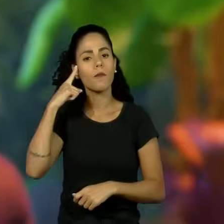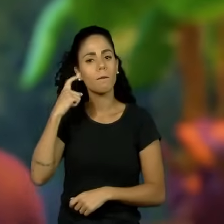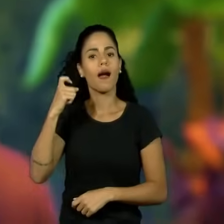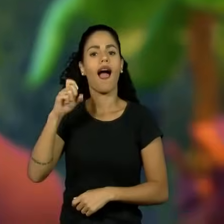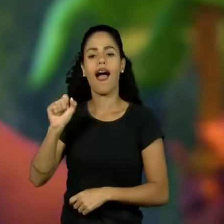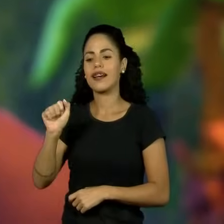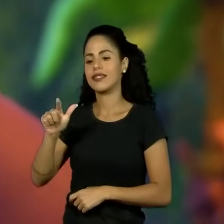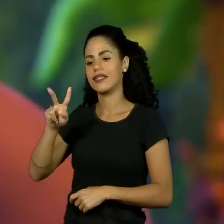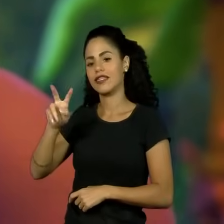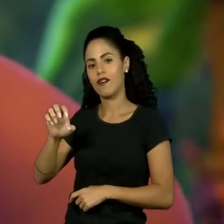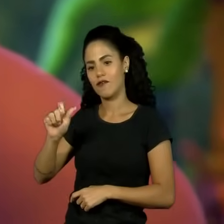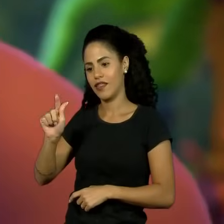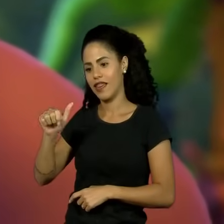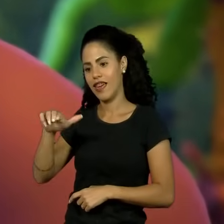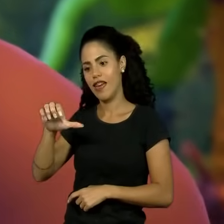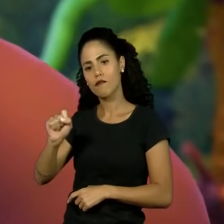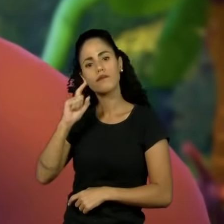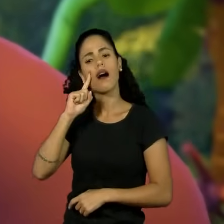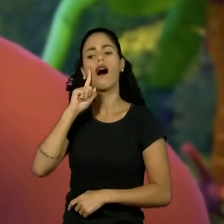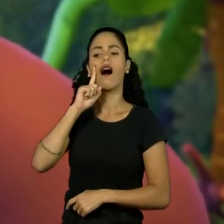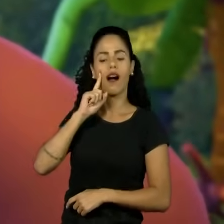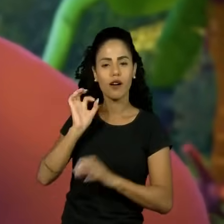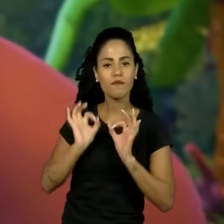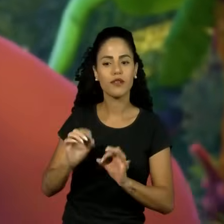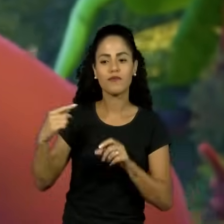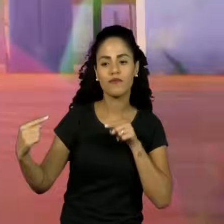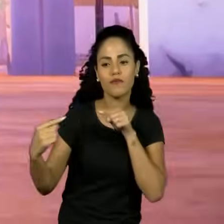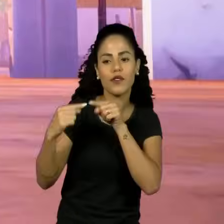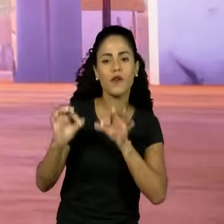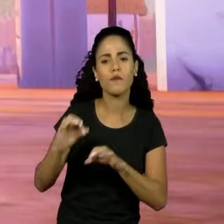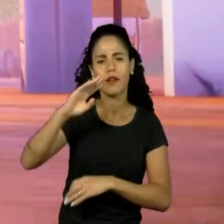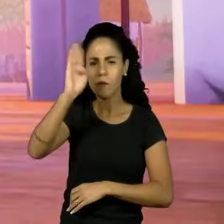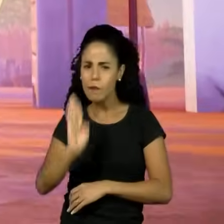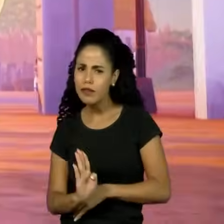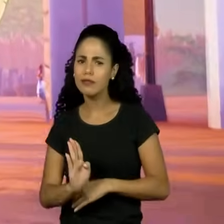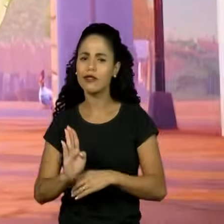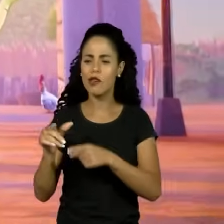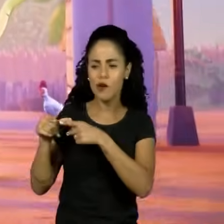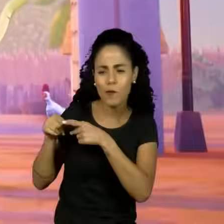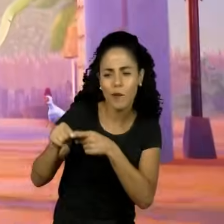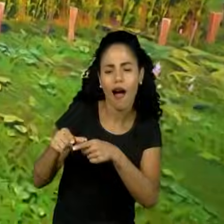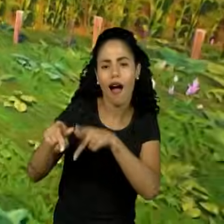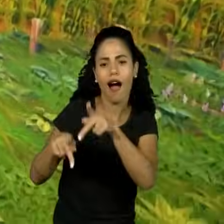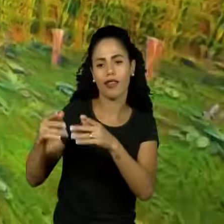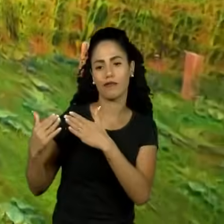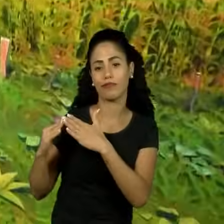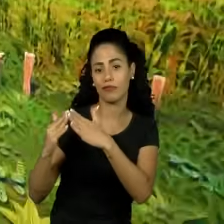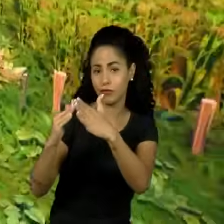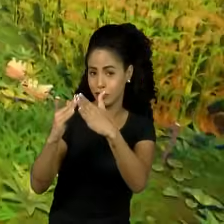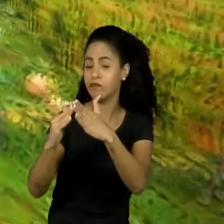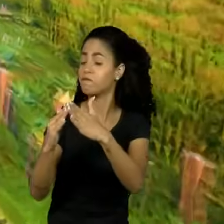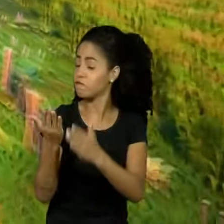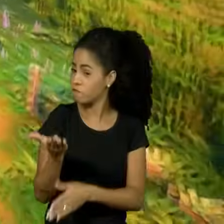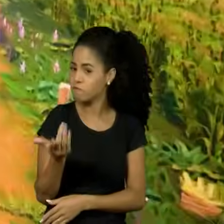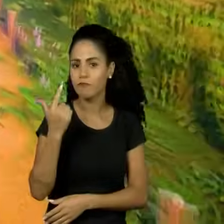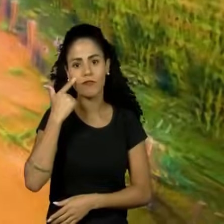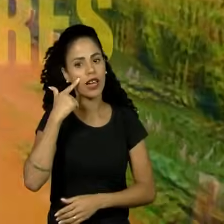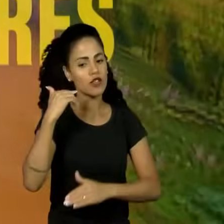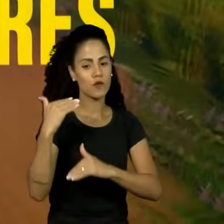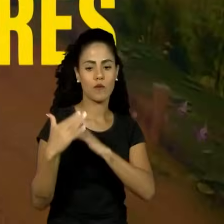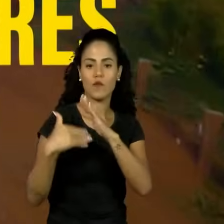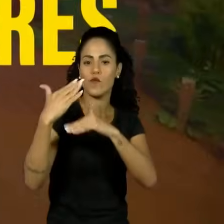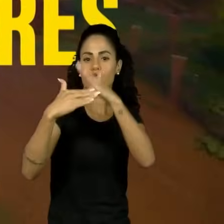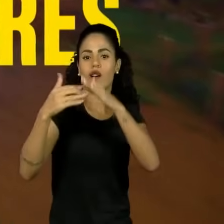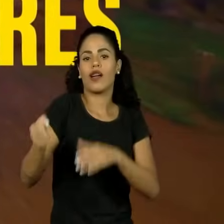Salve Games e produzir jogos identificados, né, com o Brasil, com a periferia. O lance inovador que a Salve